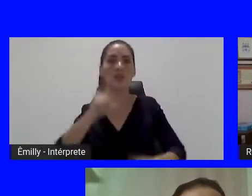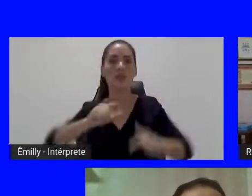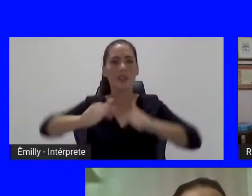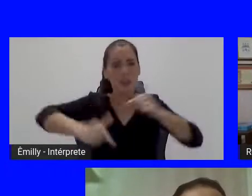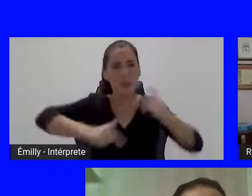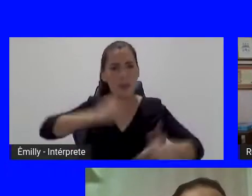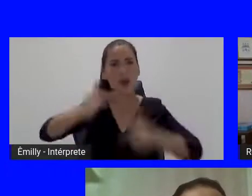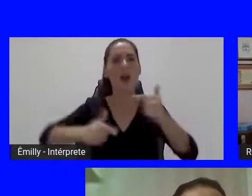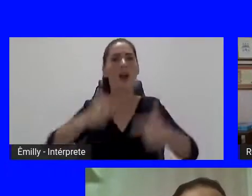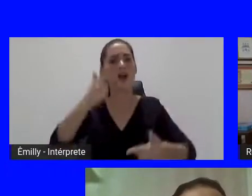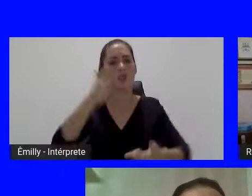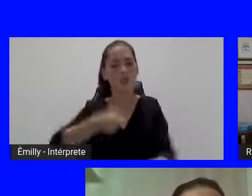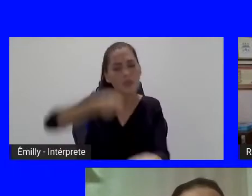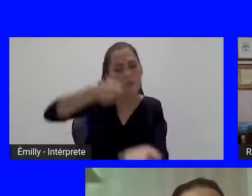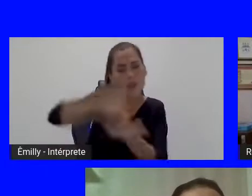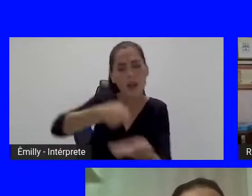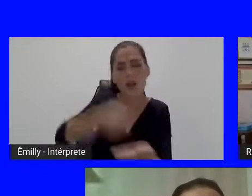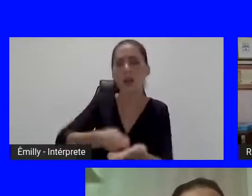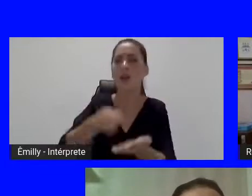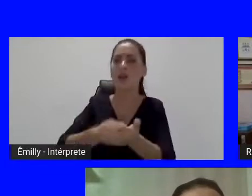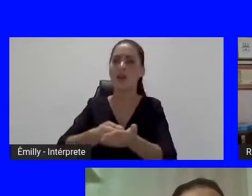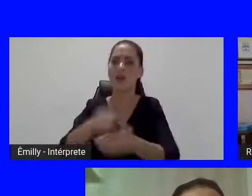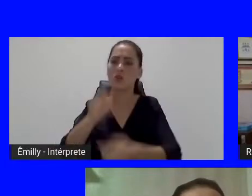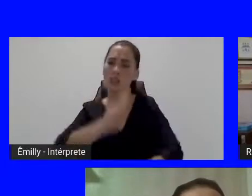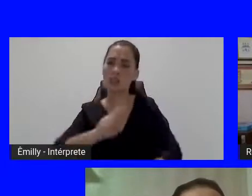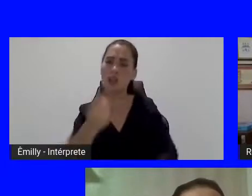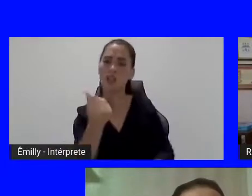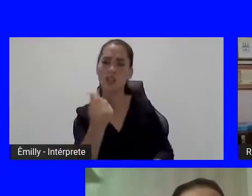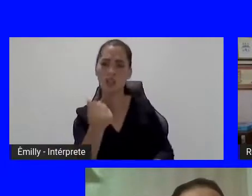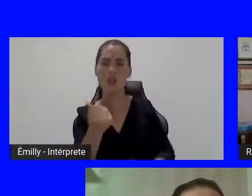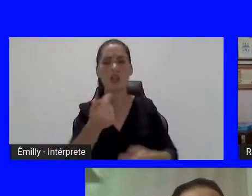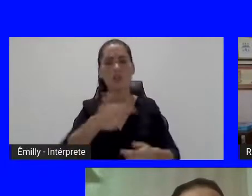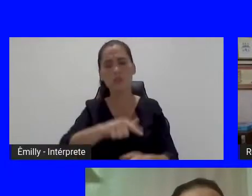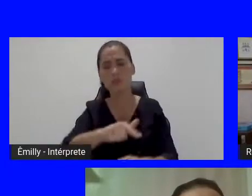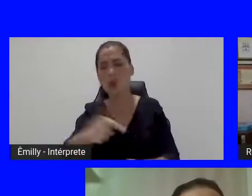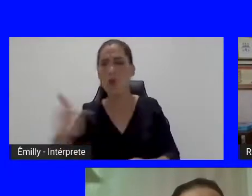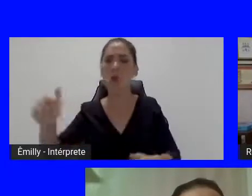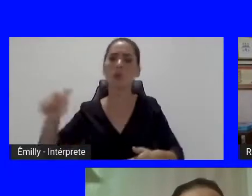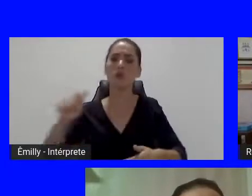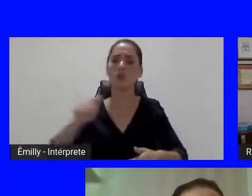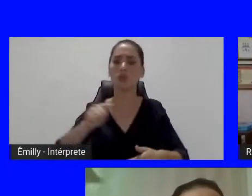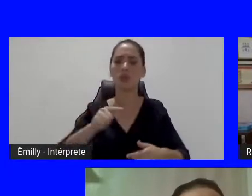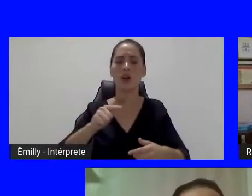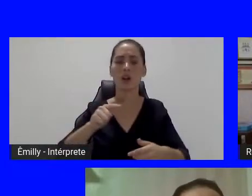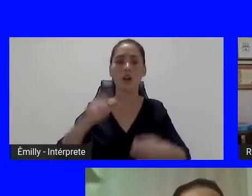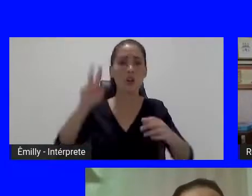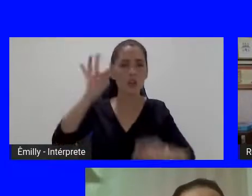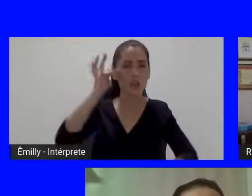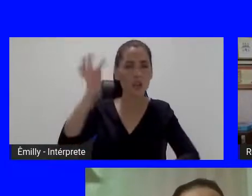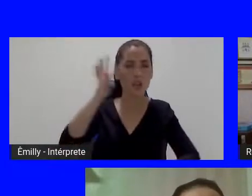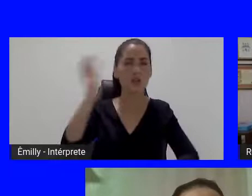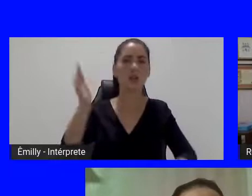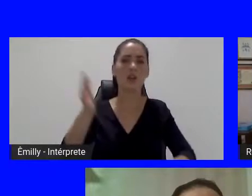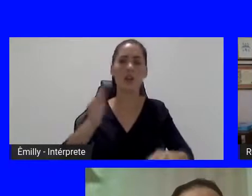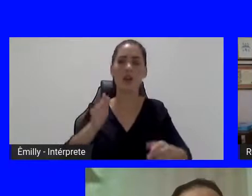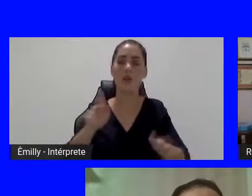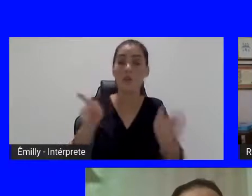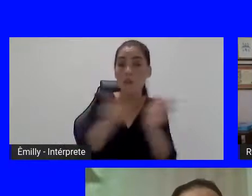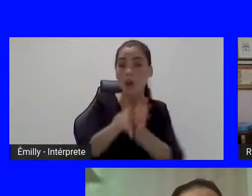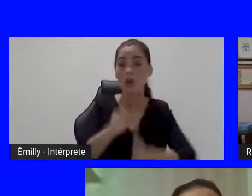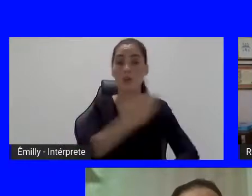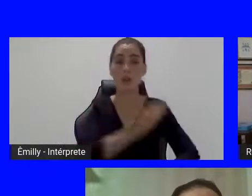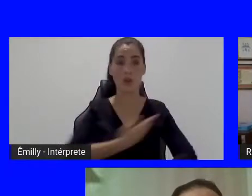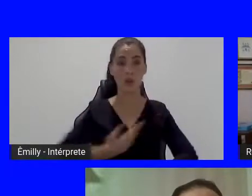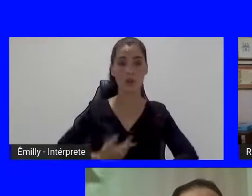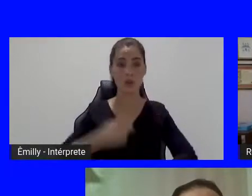o populismo, o patrimonialismo, as denúncias que o governo do PT teve no